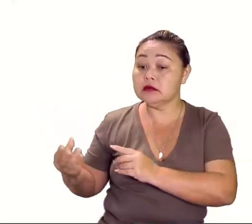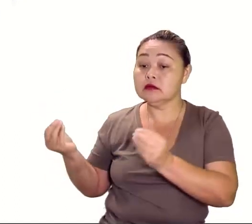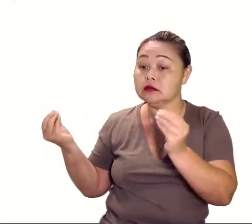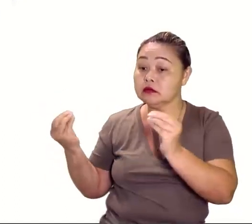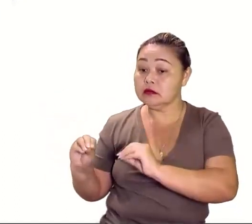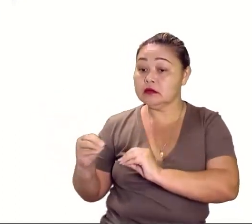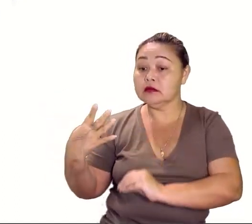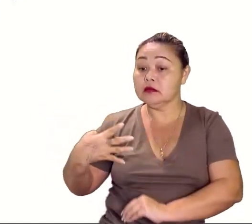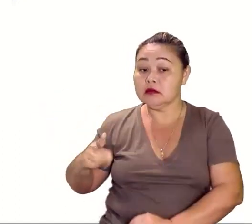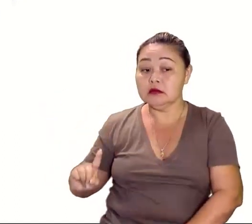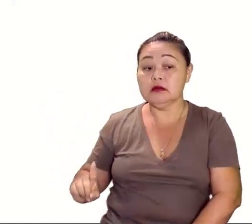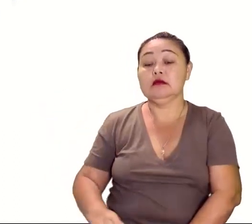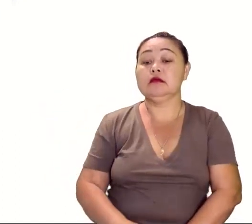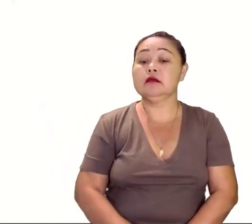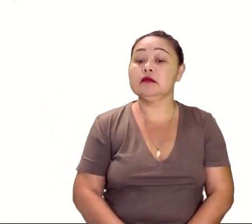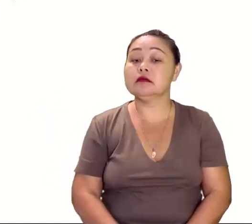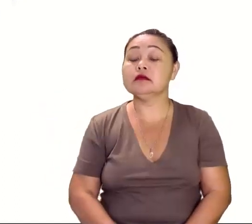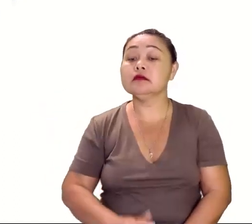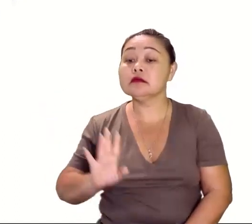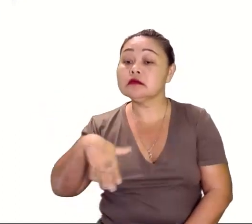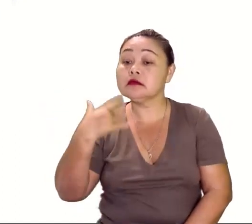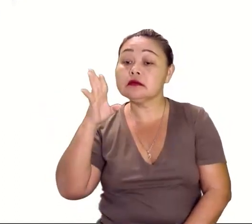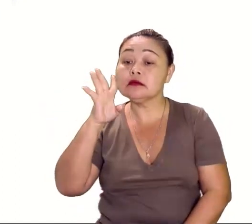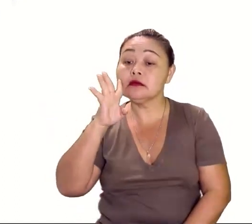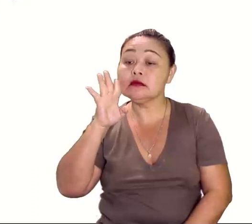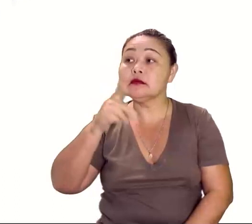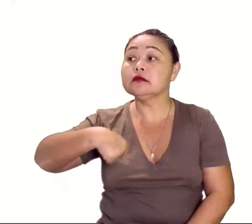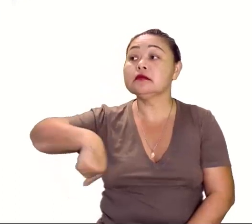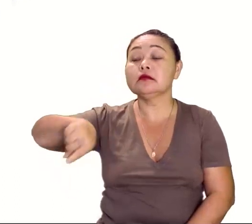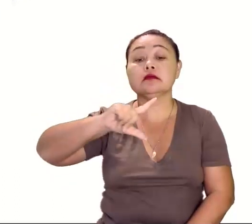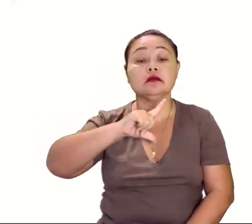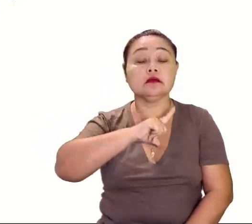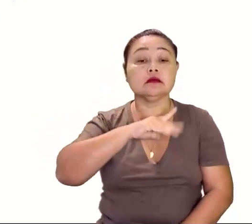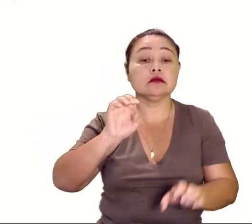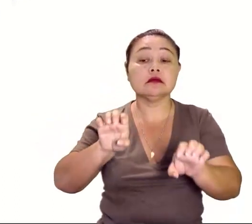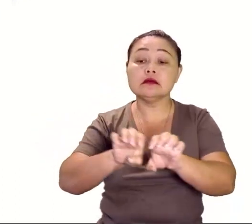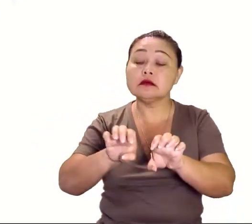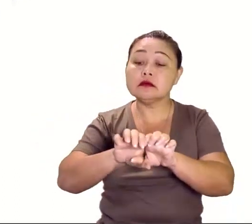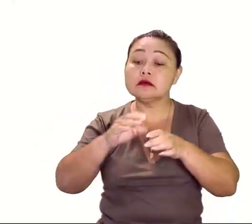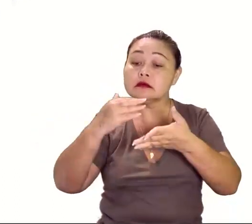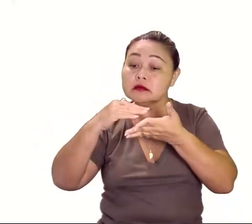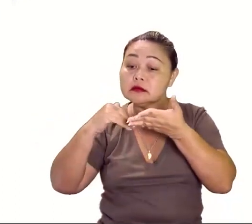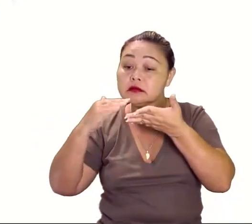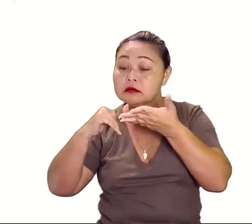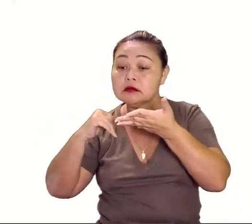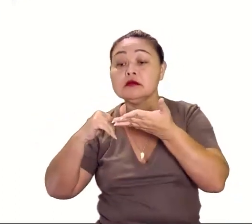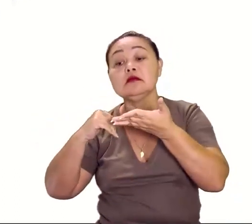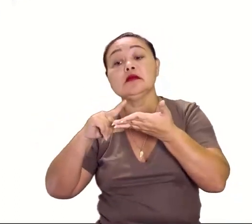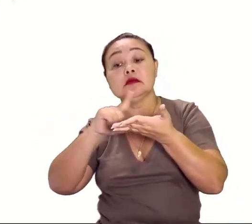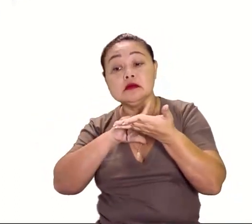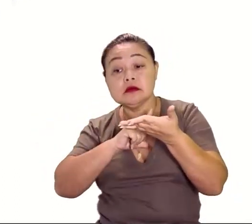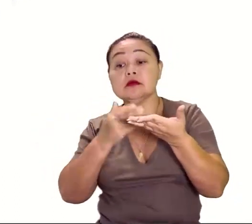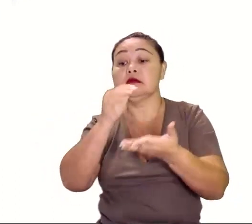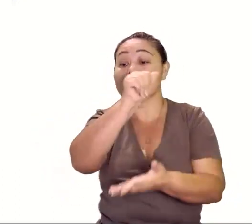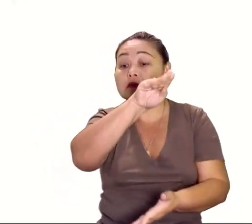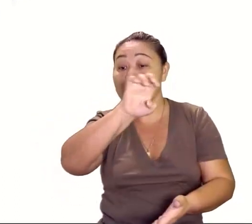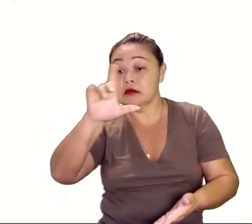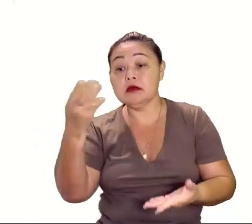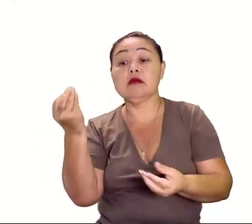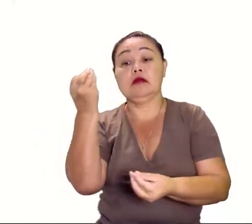da nossa quarta equação do segundo grau. Isso. E então, aqui, legal que a gente tinha a equação e extraía os coeficientes. agora nós temos os coeficientes